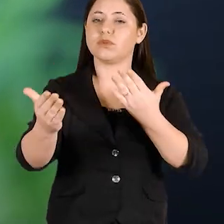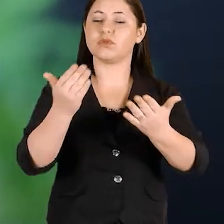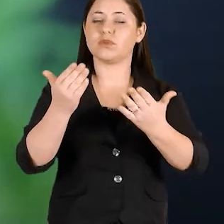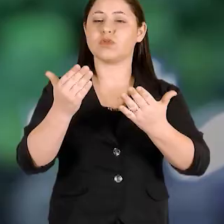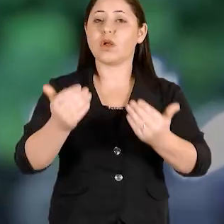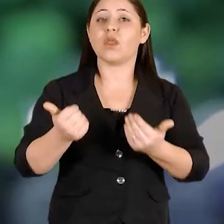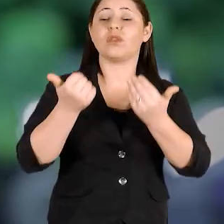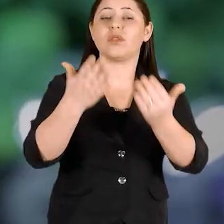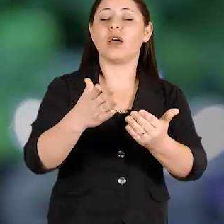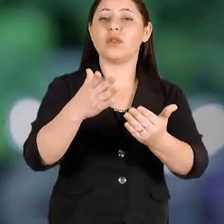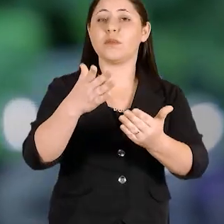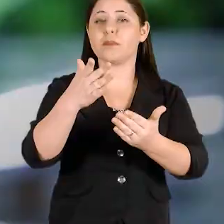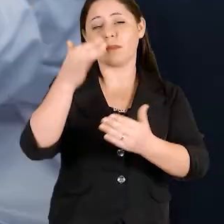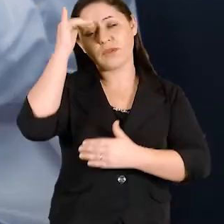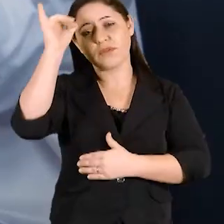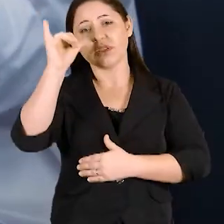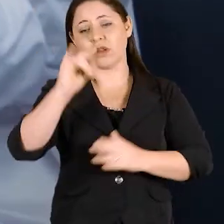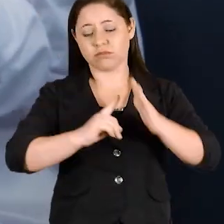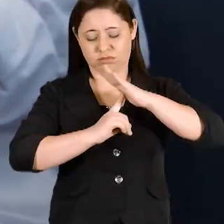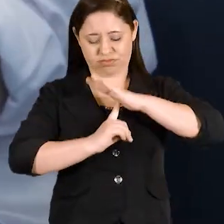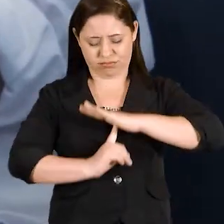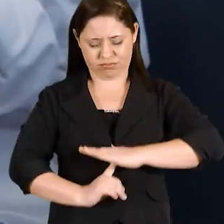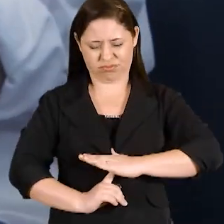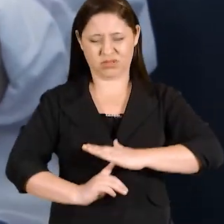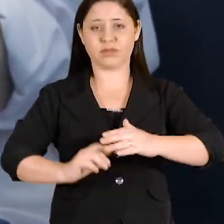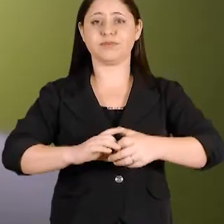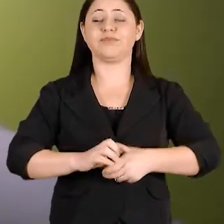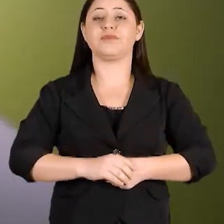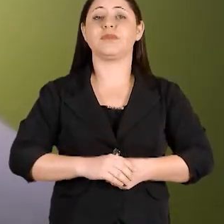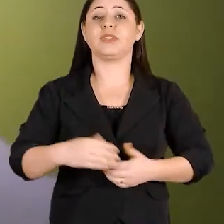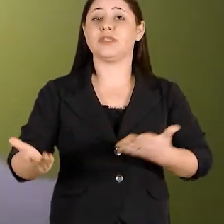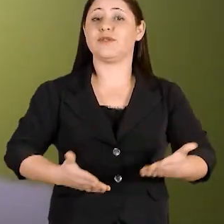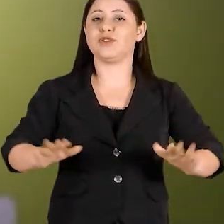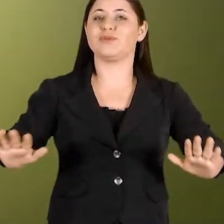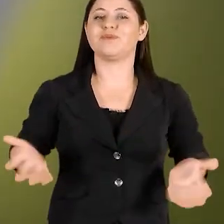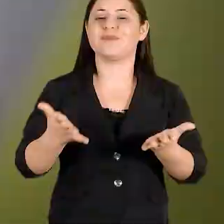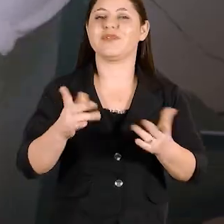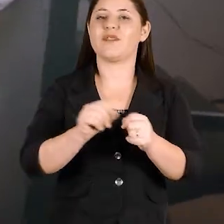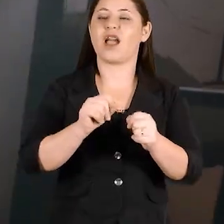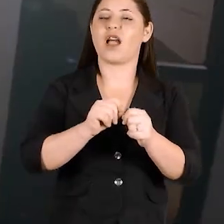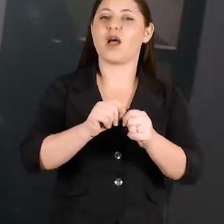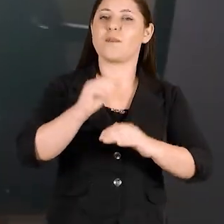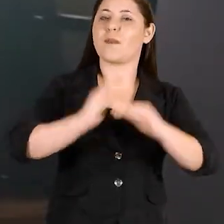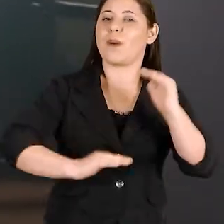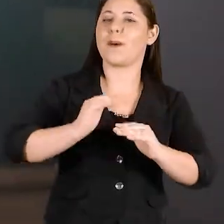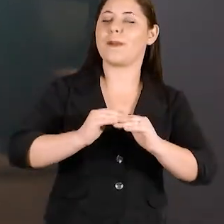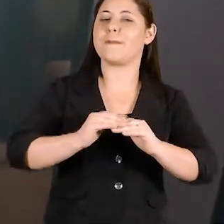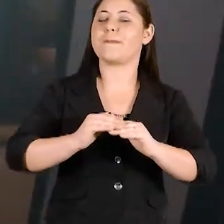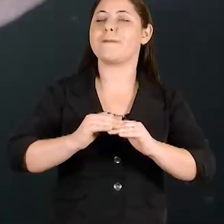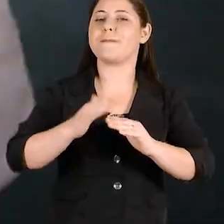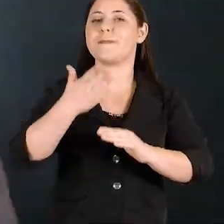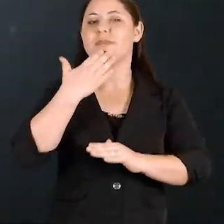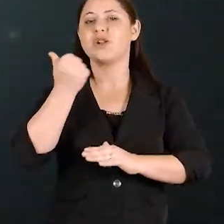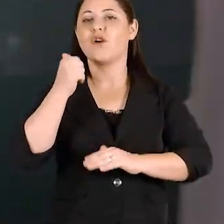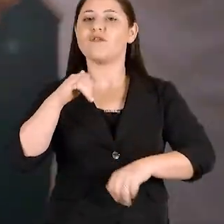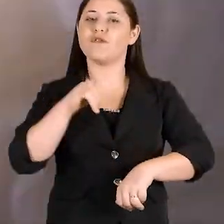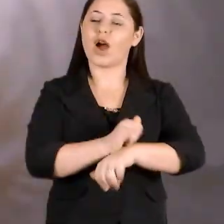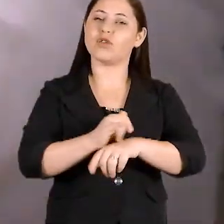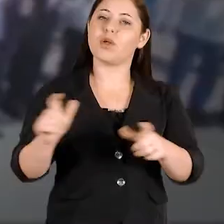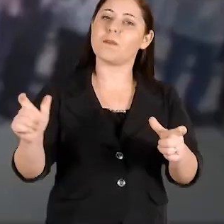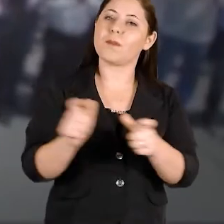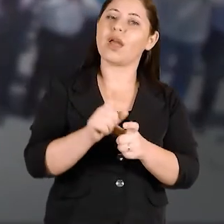psicológico oferecido no parlamento para evitar casos de depressão. Servidores incentivados produzem mais e faltam